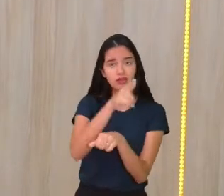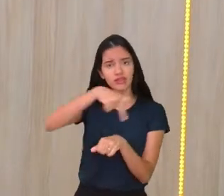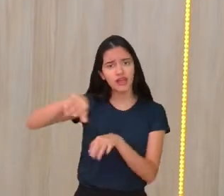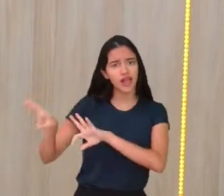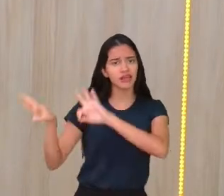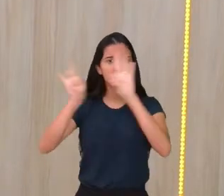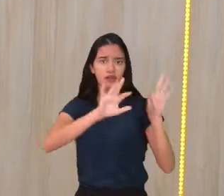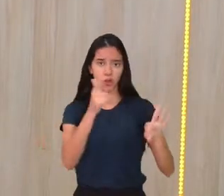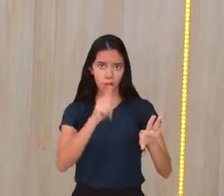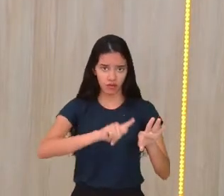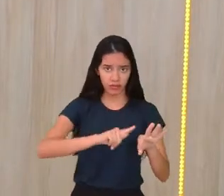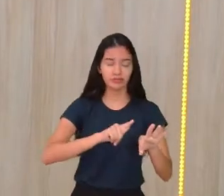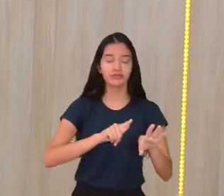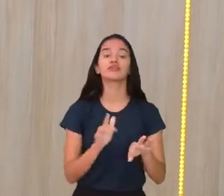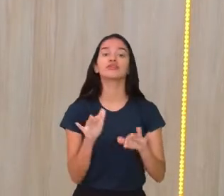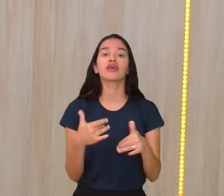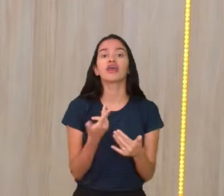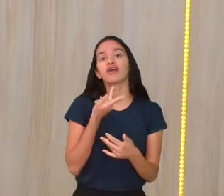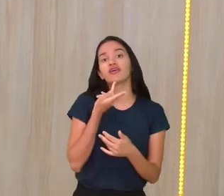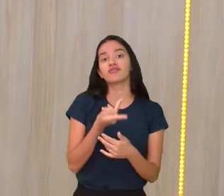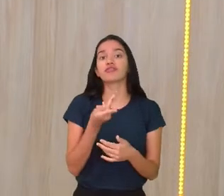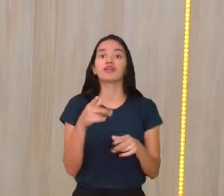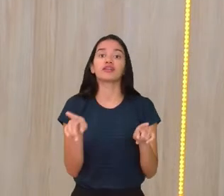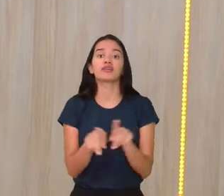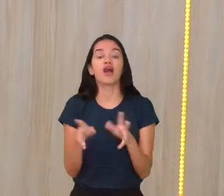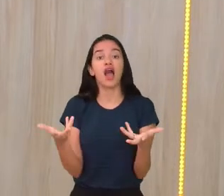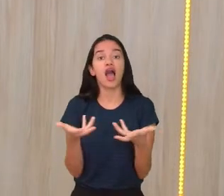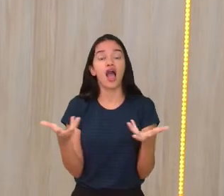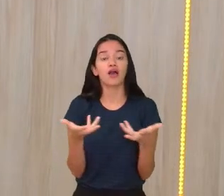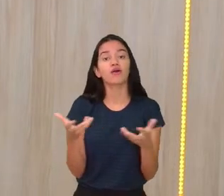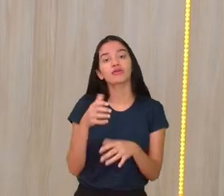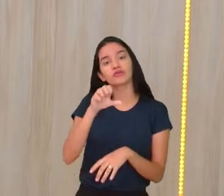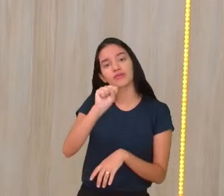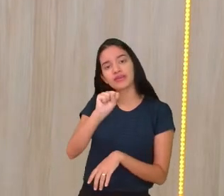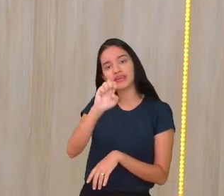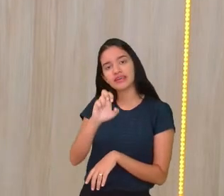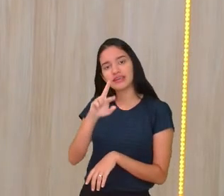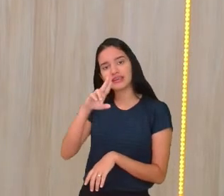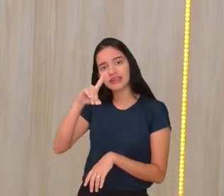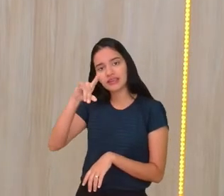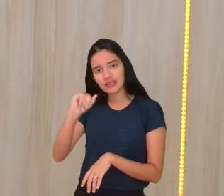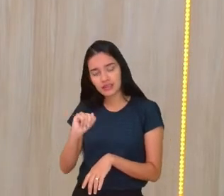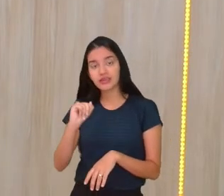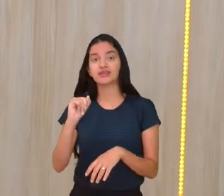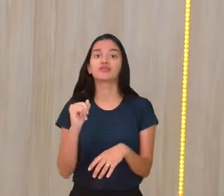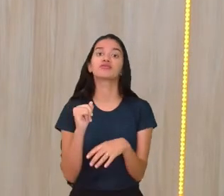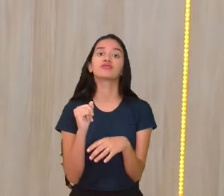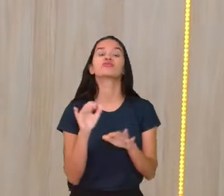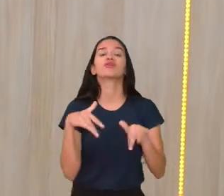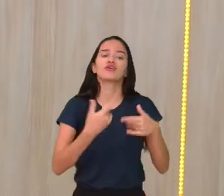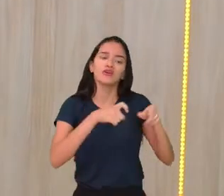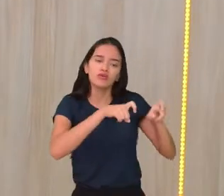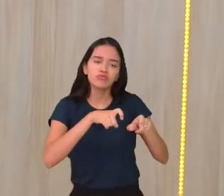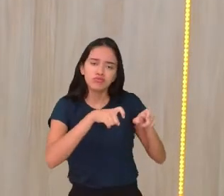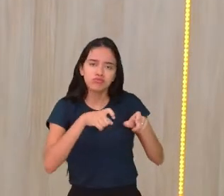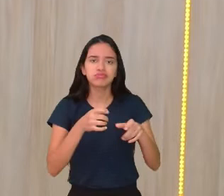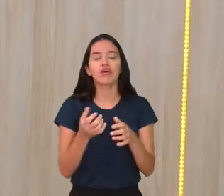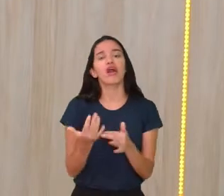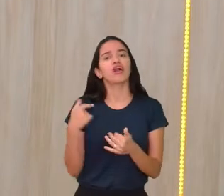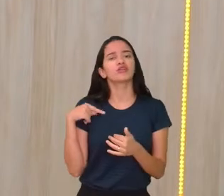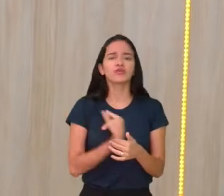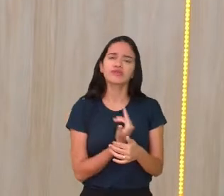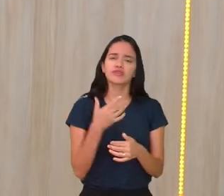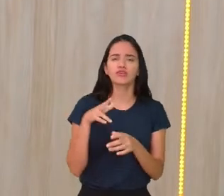aula novamente. Falamos sobre o Cerrado. E aí no finalzinho da aula, começamos aqui a assistir um